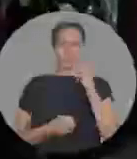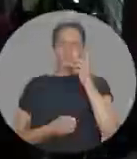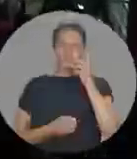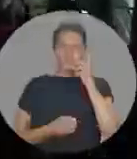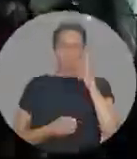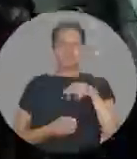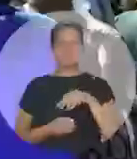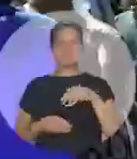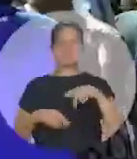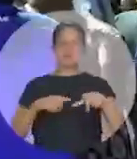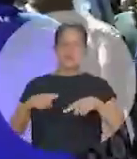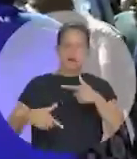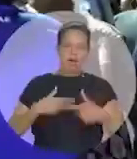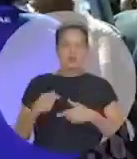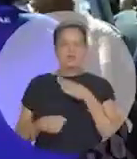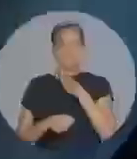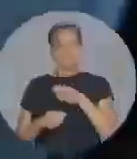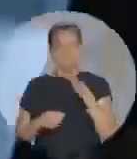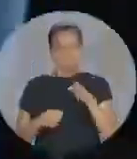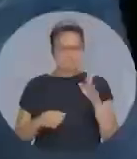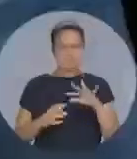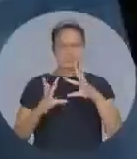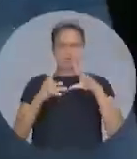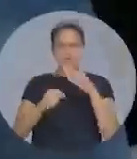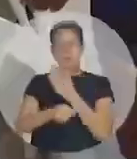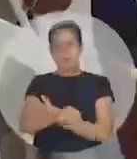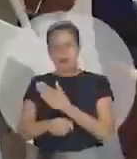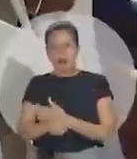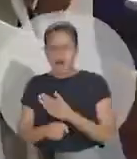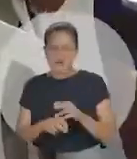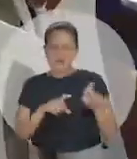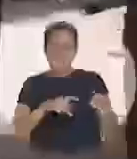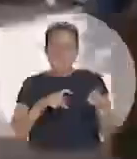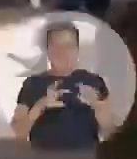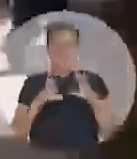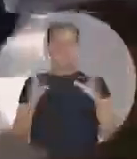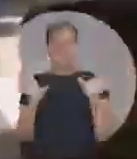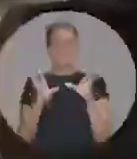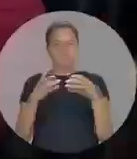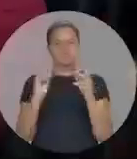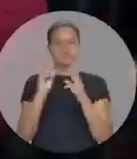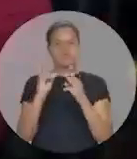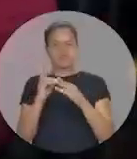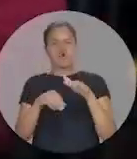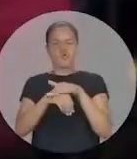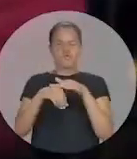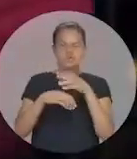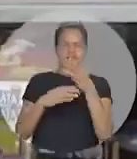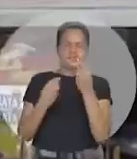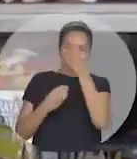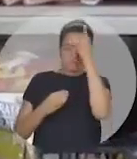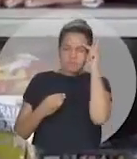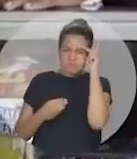50 dias de campanha. Andei por toda a cidade, em todos os bairros, na zona rural e nas comunidades indígenas. Conversei com muita